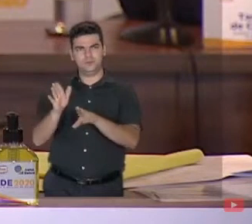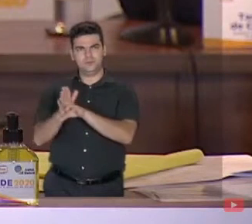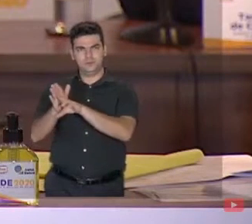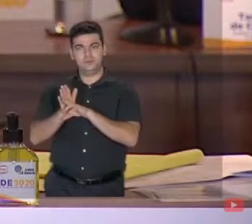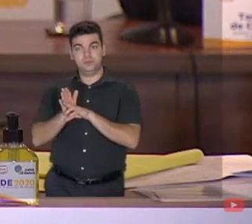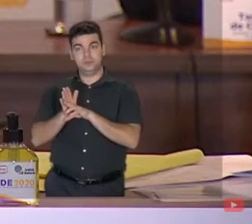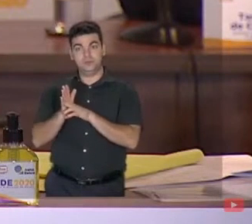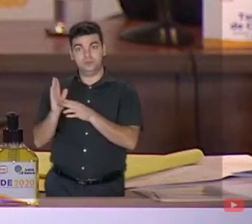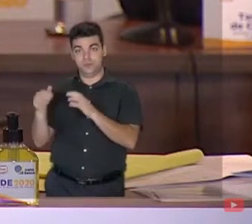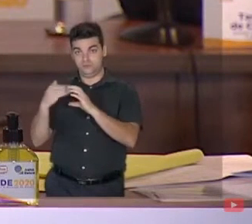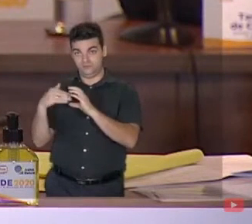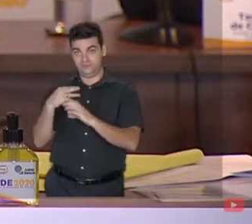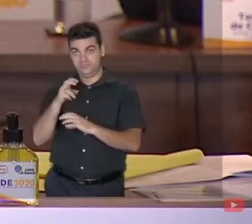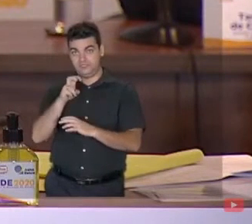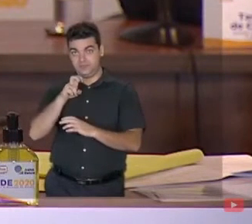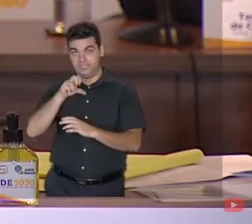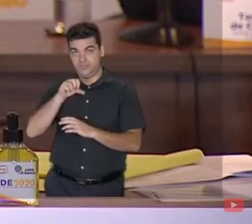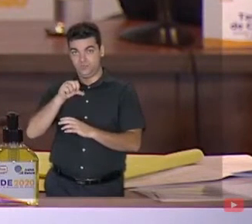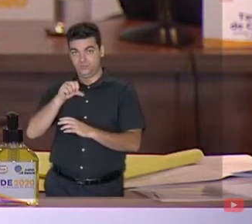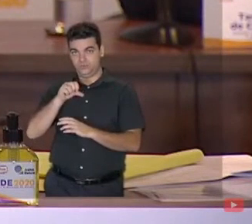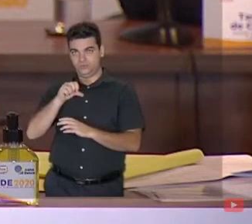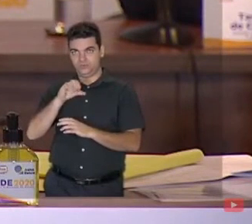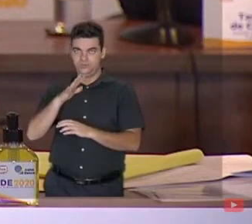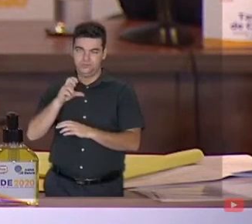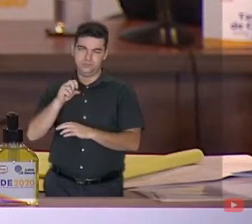recebemos 59%